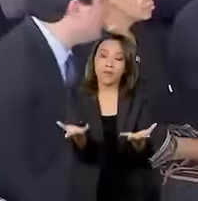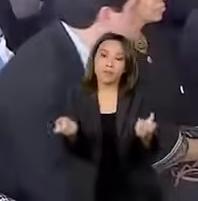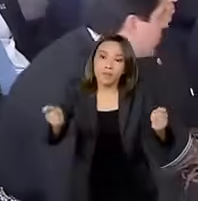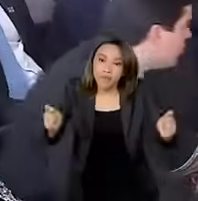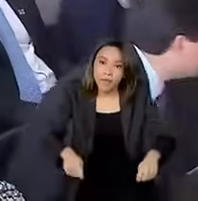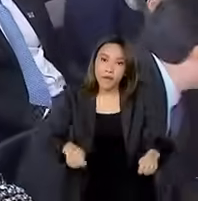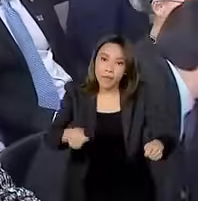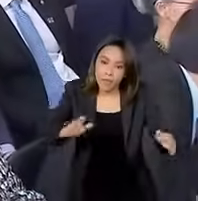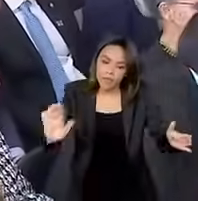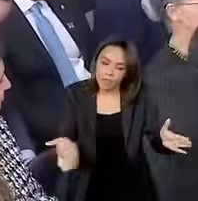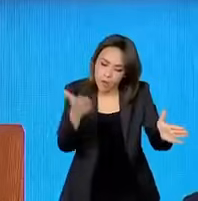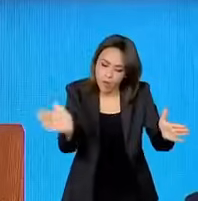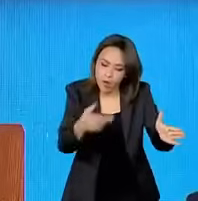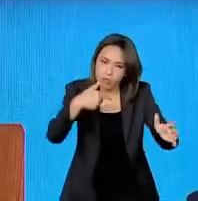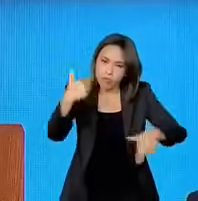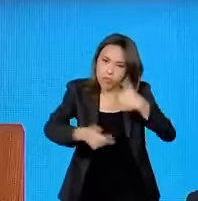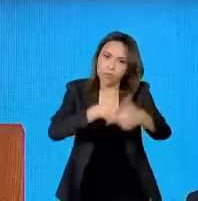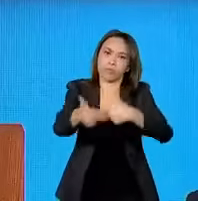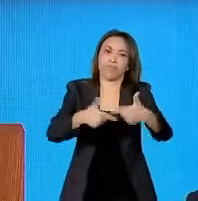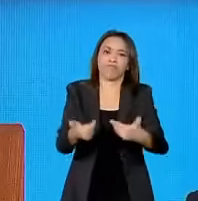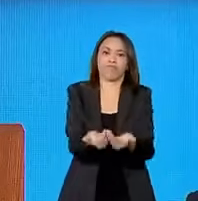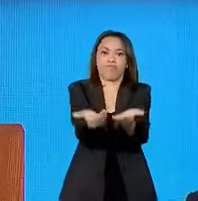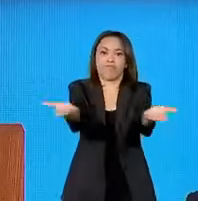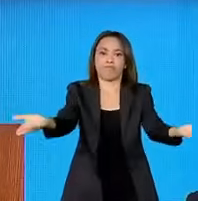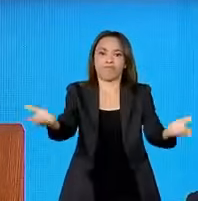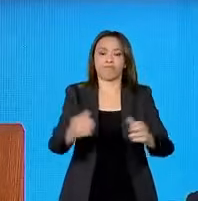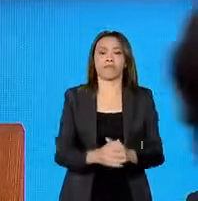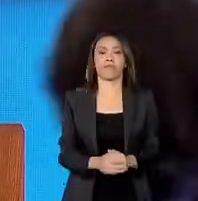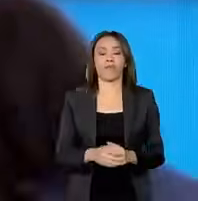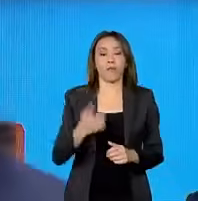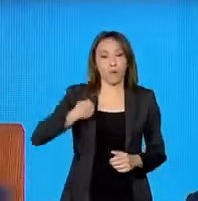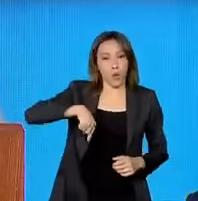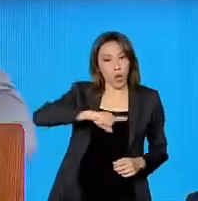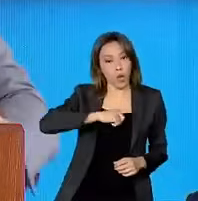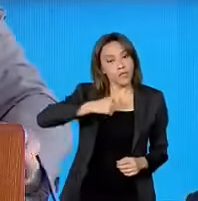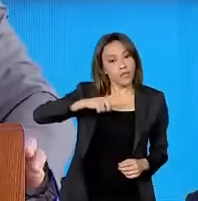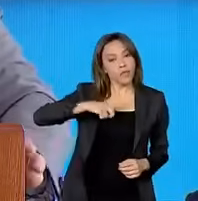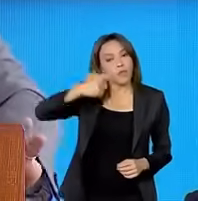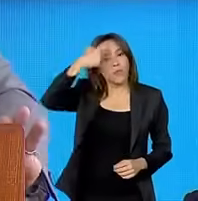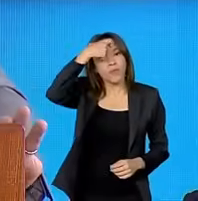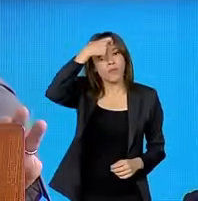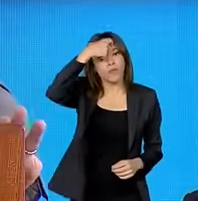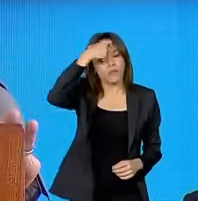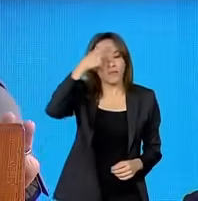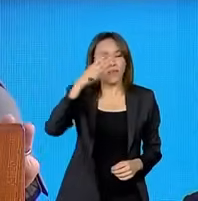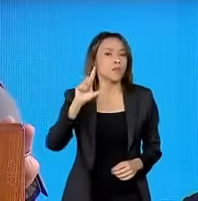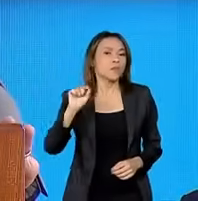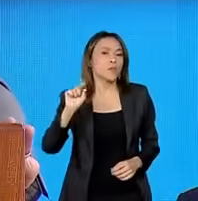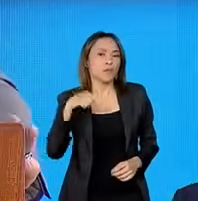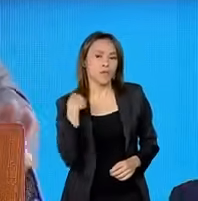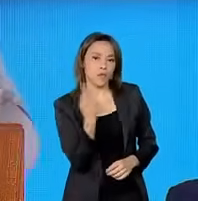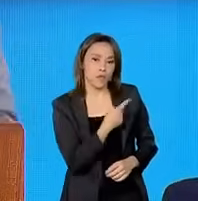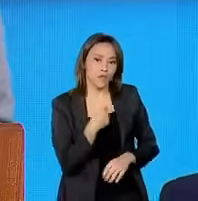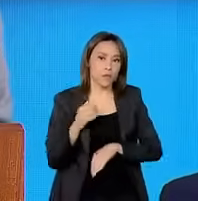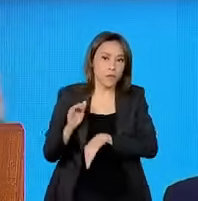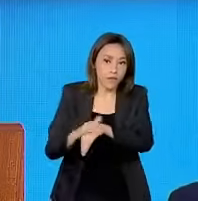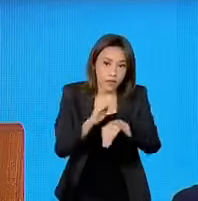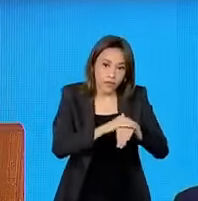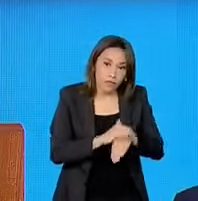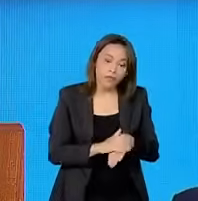gente. Então, nós estamos cientes de que o que nós estamos fazendo é